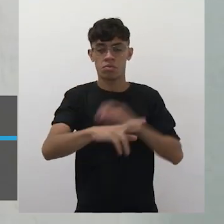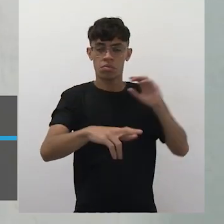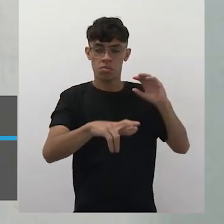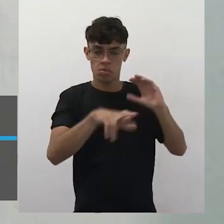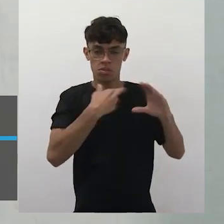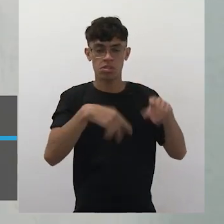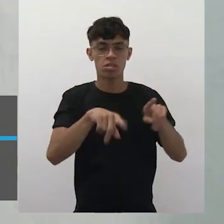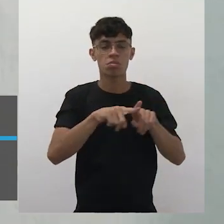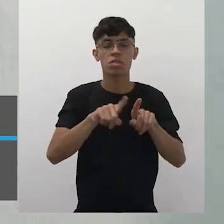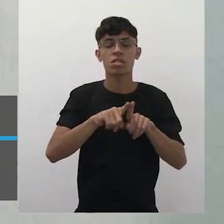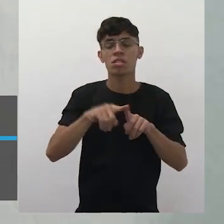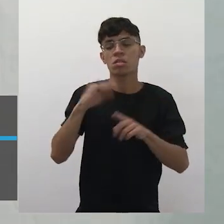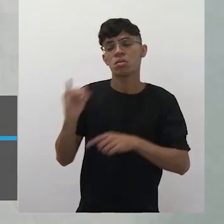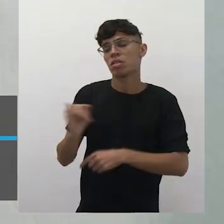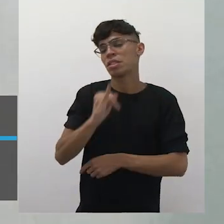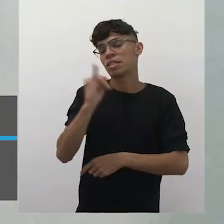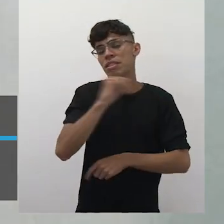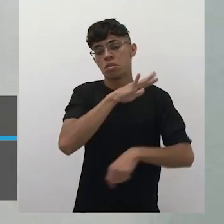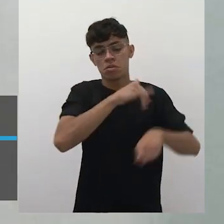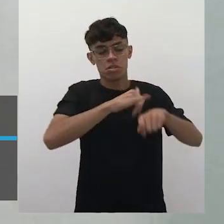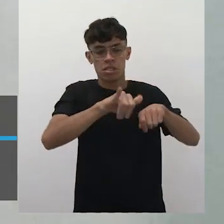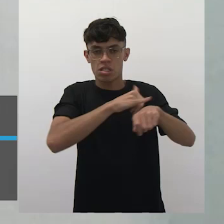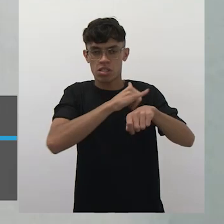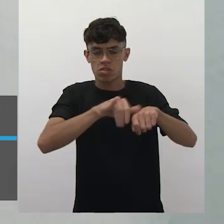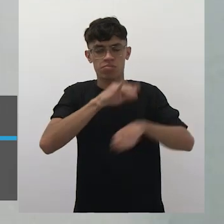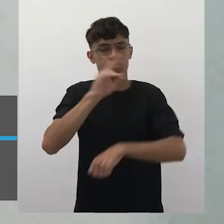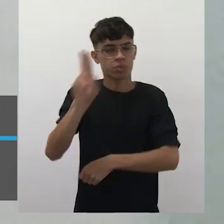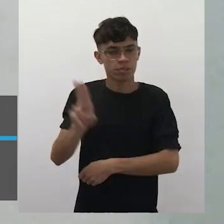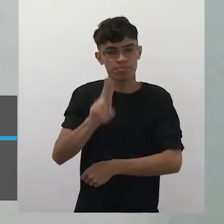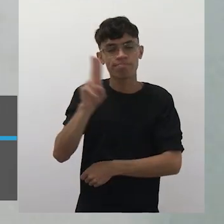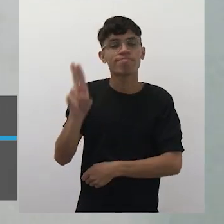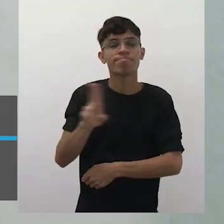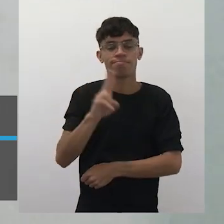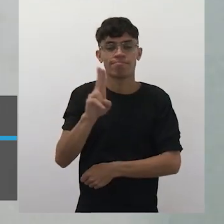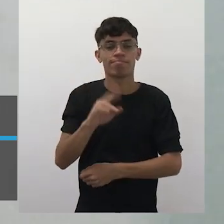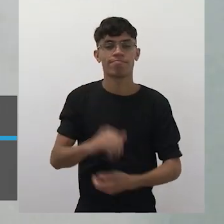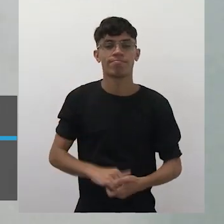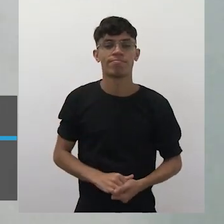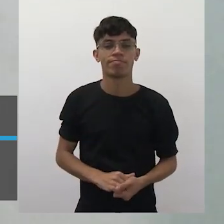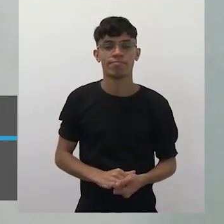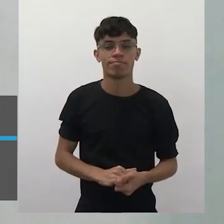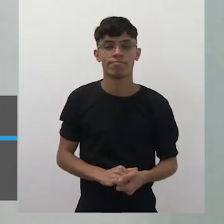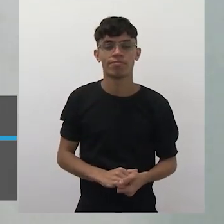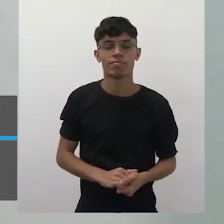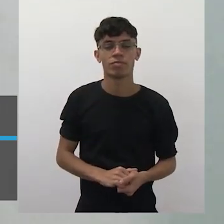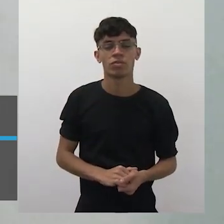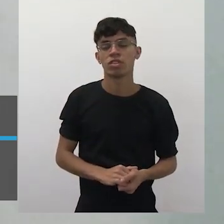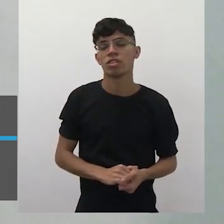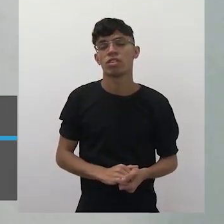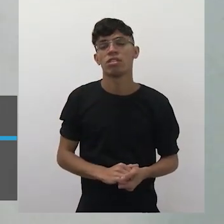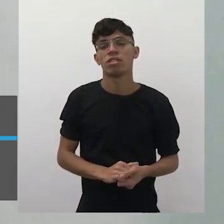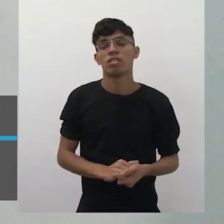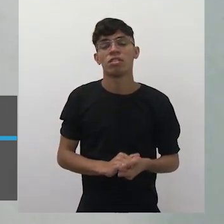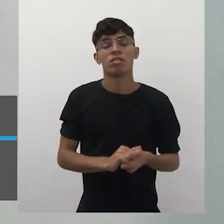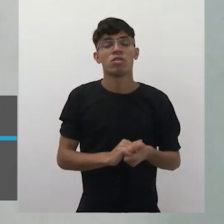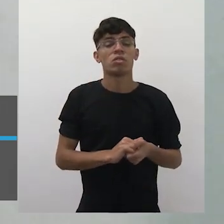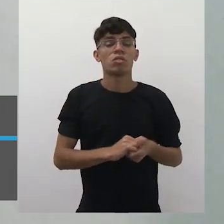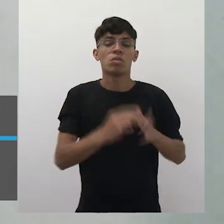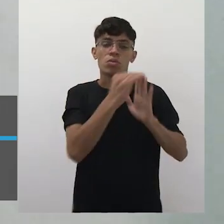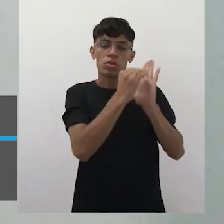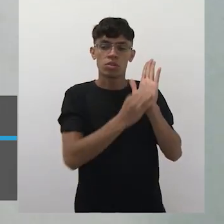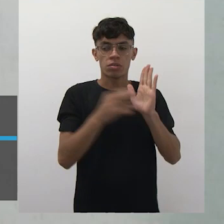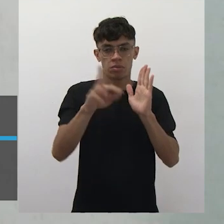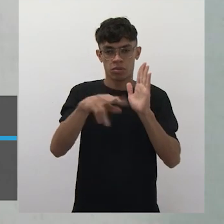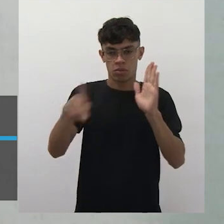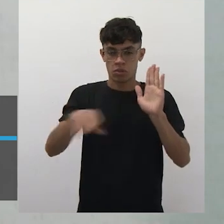eficácia da utilização dessa estratégia, né? Dessas estratégias aqui colocadas pelos professores. E o